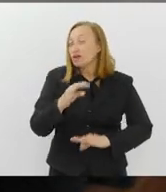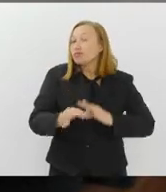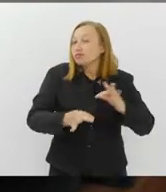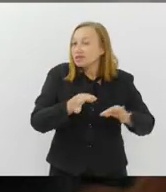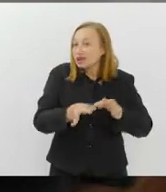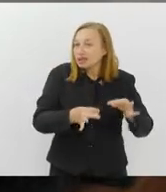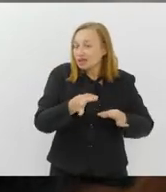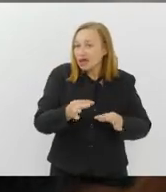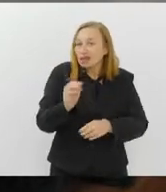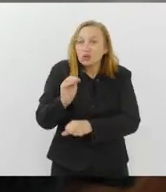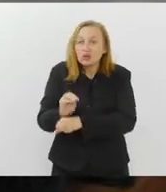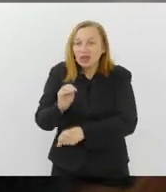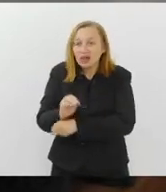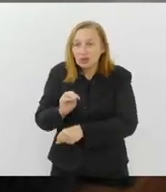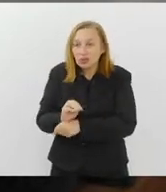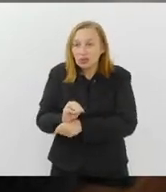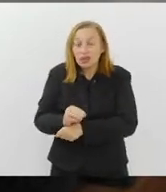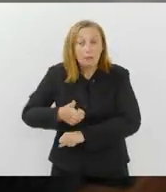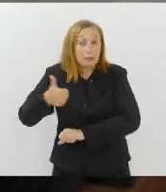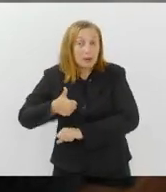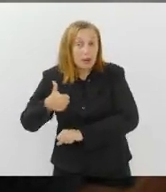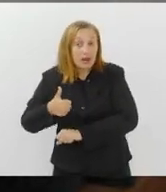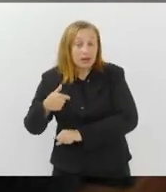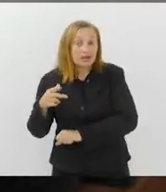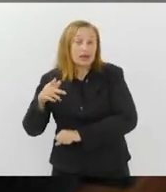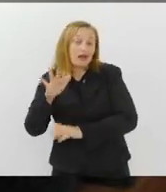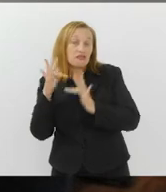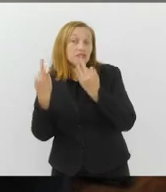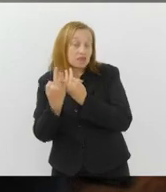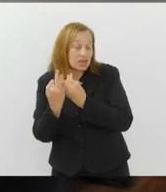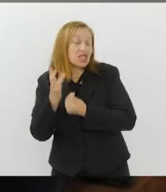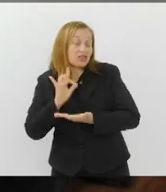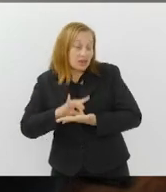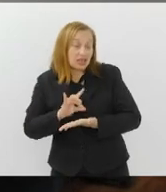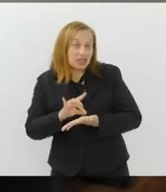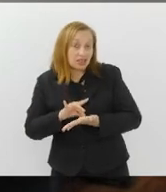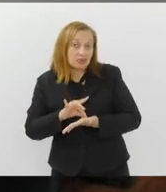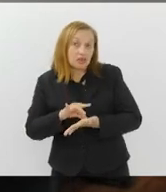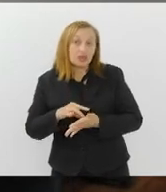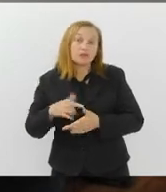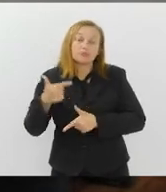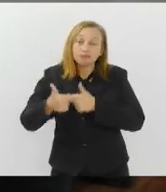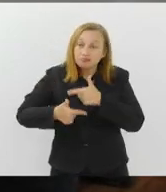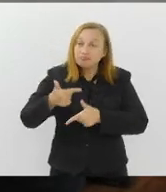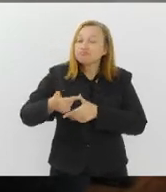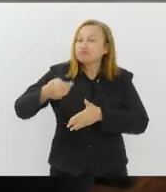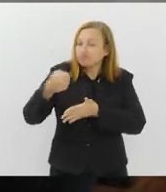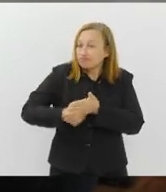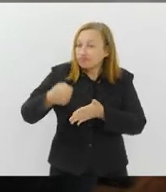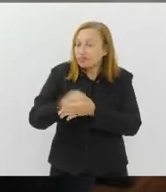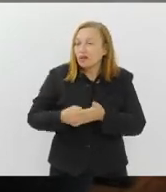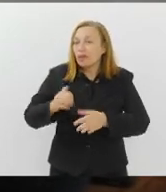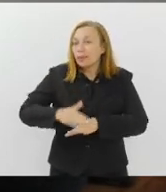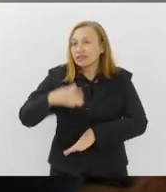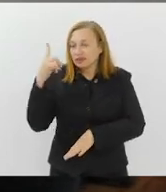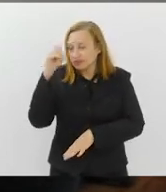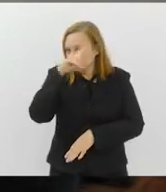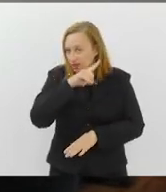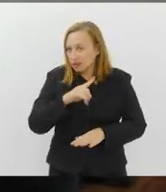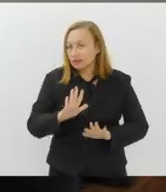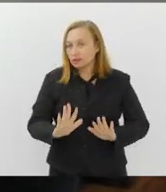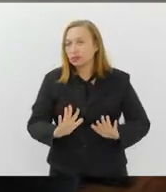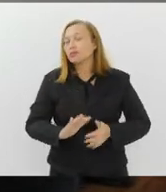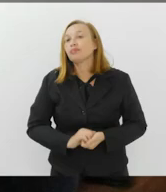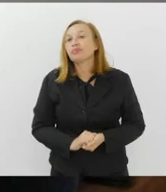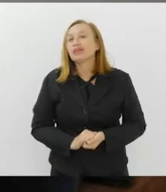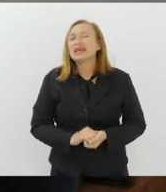que não sejam os cuidadores primários, que são os familiares que realmente enfrentam a situação mais difícil. E